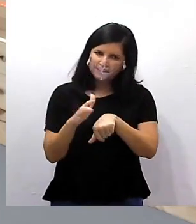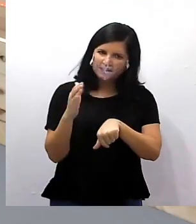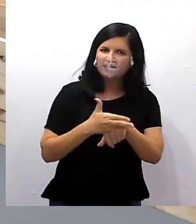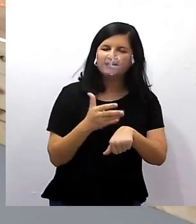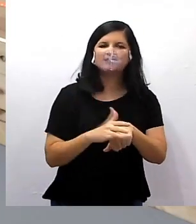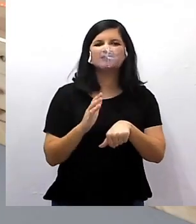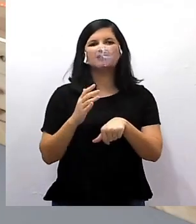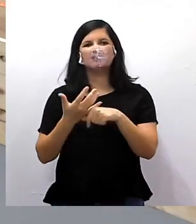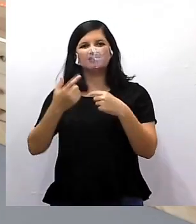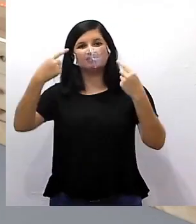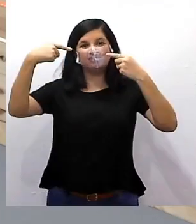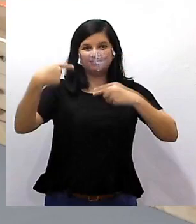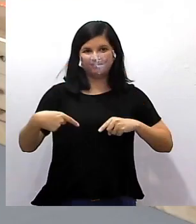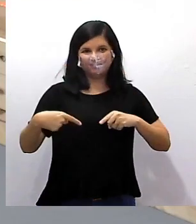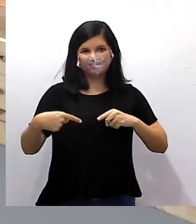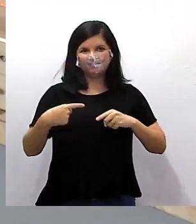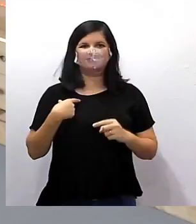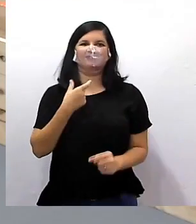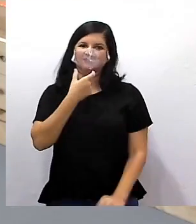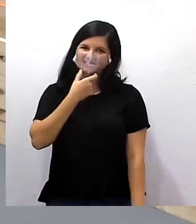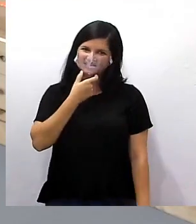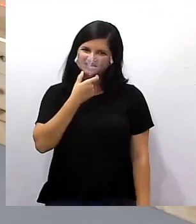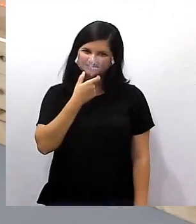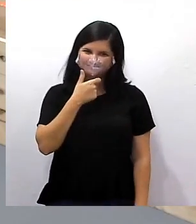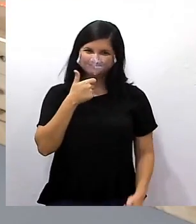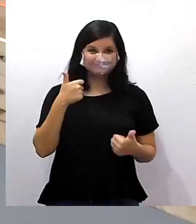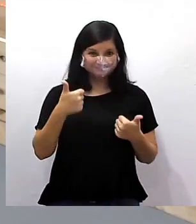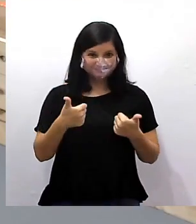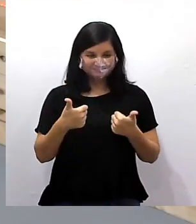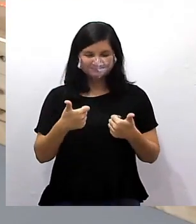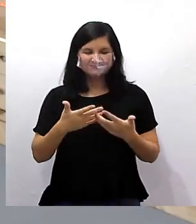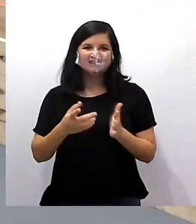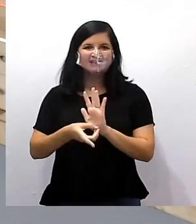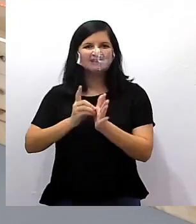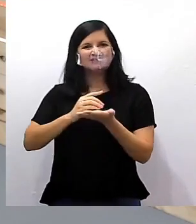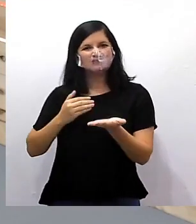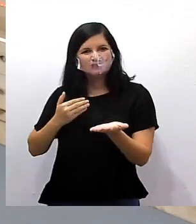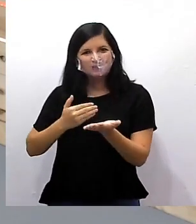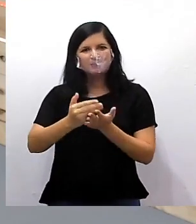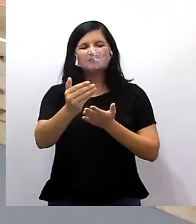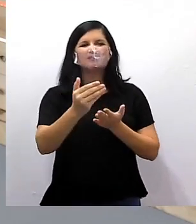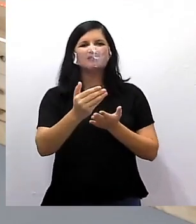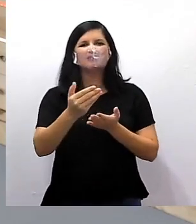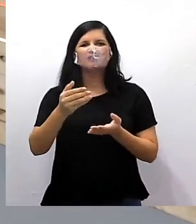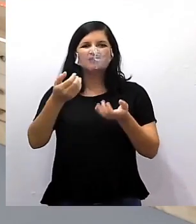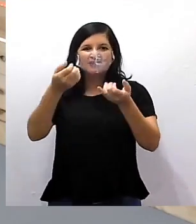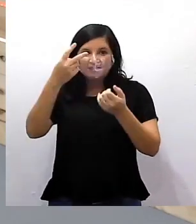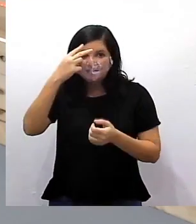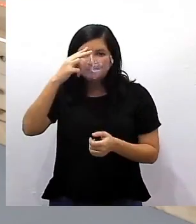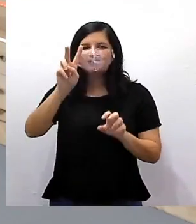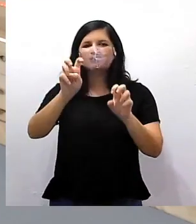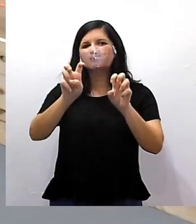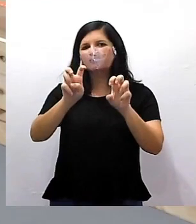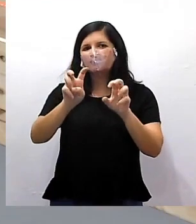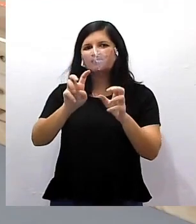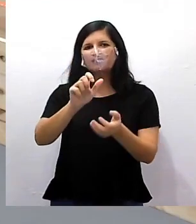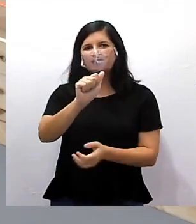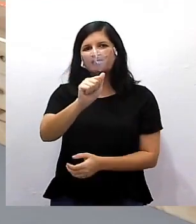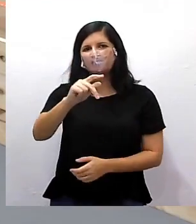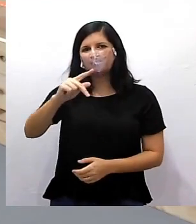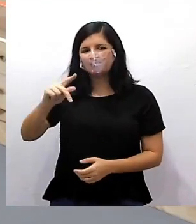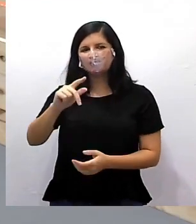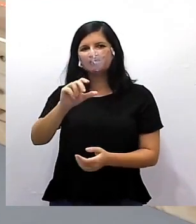se desafiar com a língua inglesa, tá? Só que antes de começarmos, eu quero falar contigo, quero te lembrar a respeito do aplicativo,